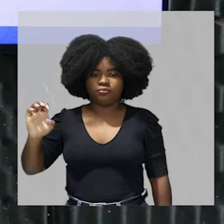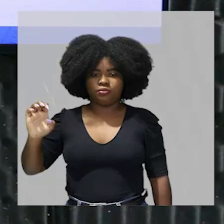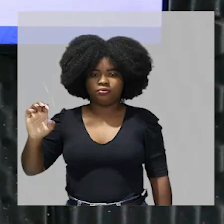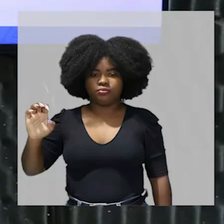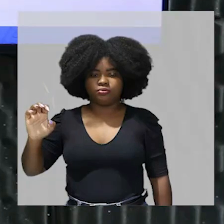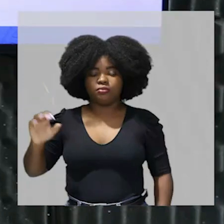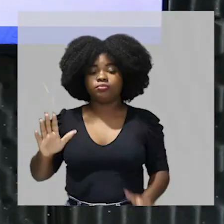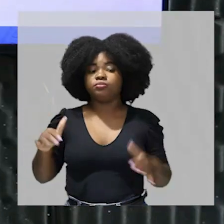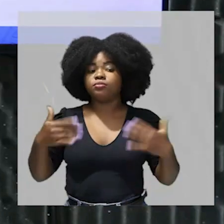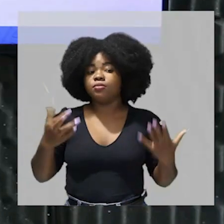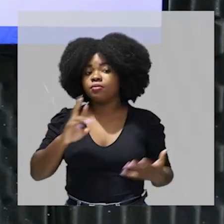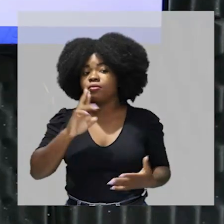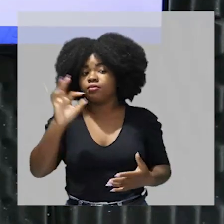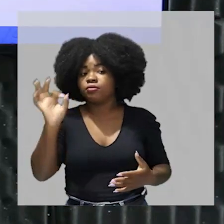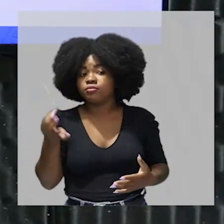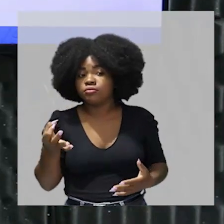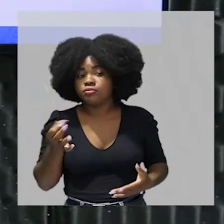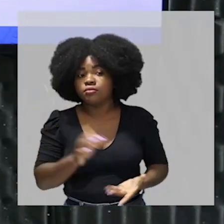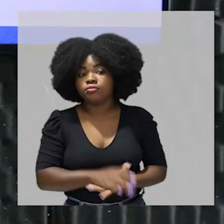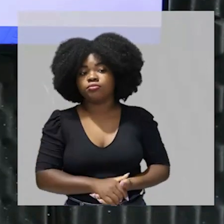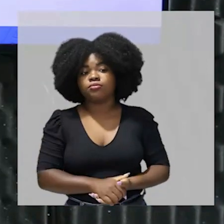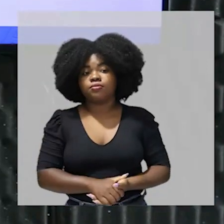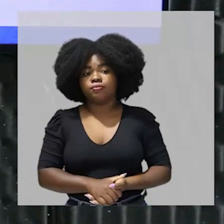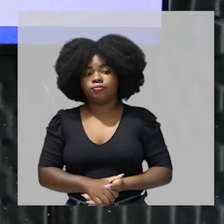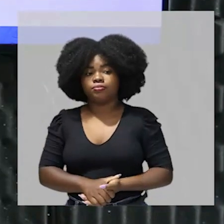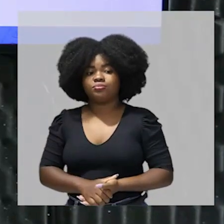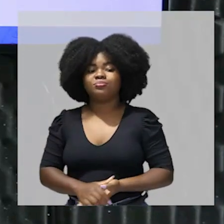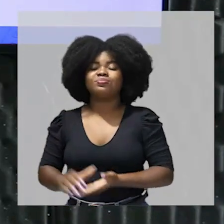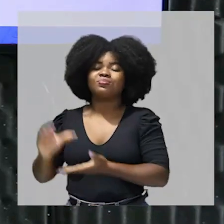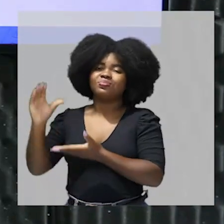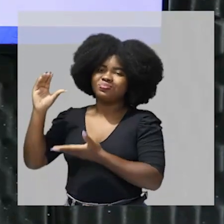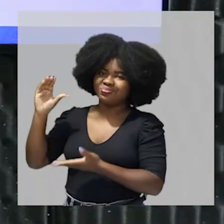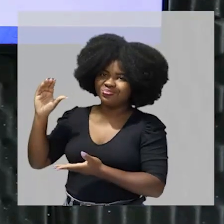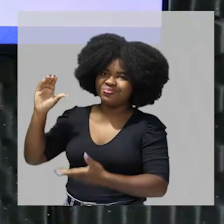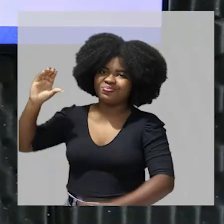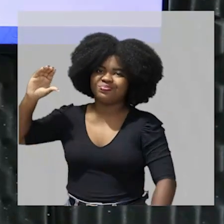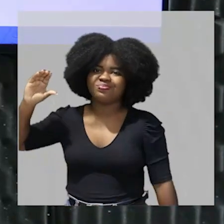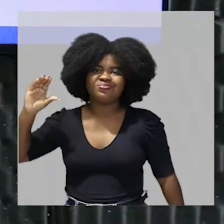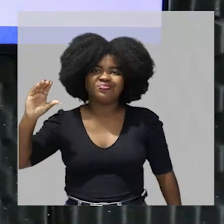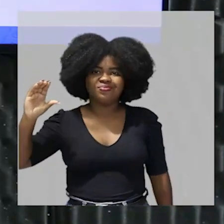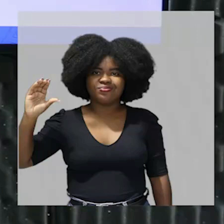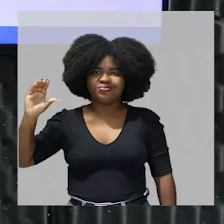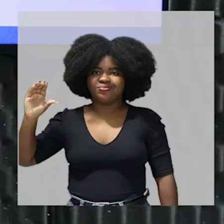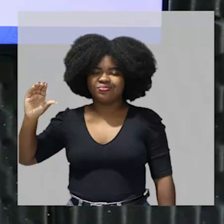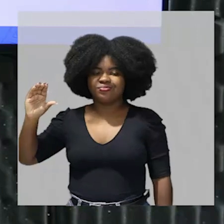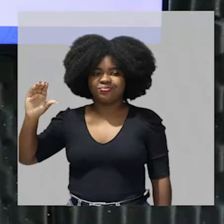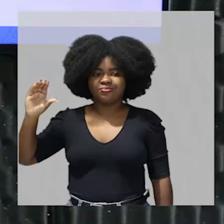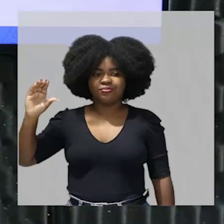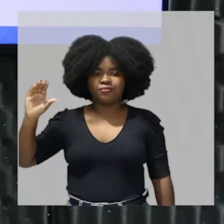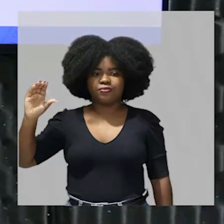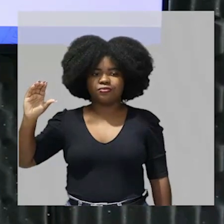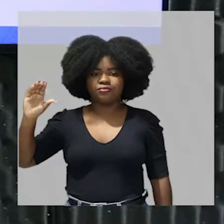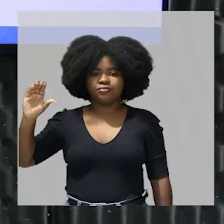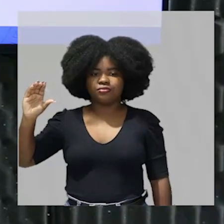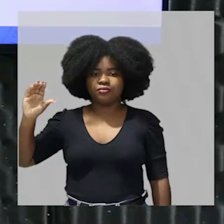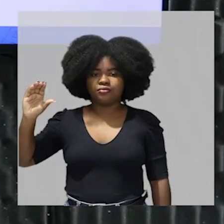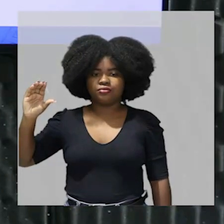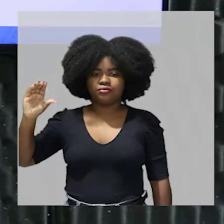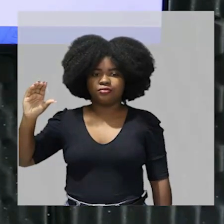Qual é a resposta é a letra C comparações